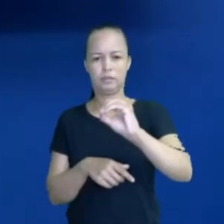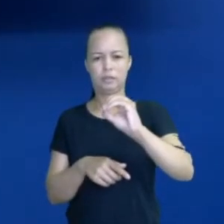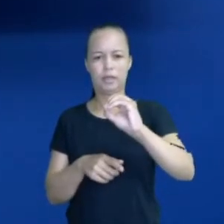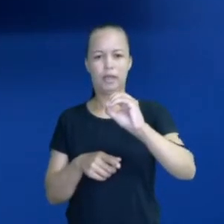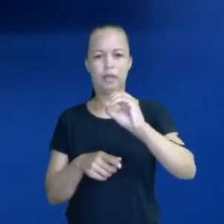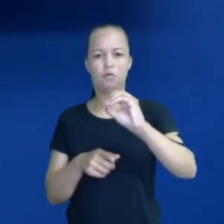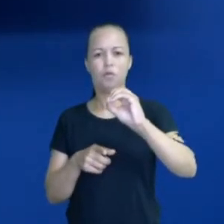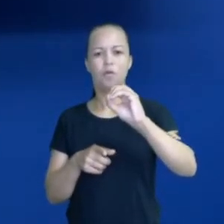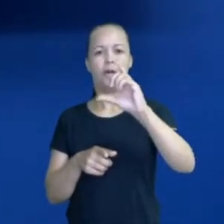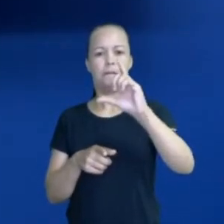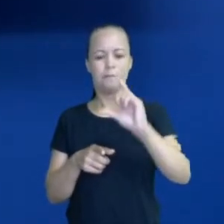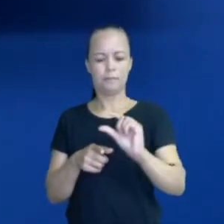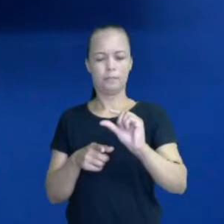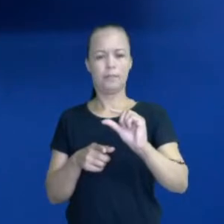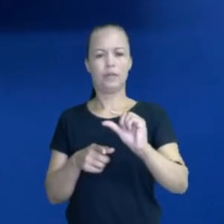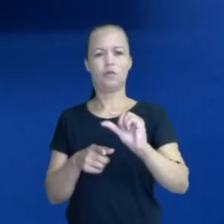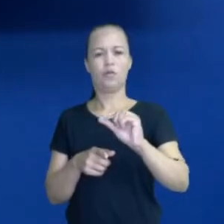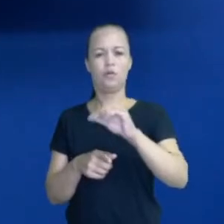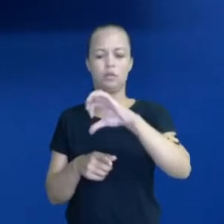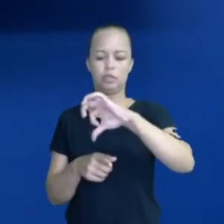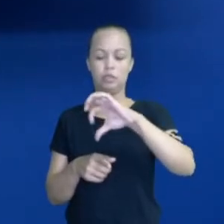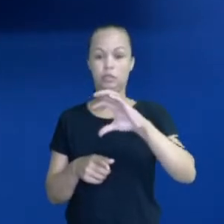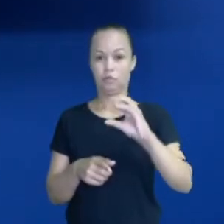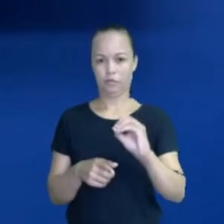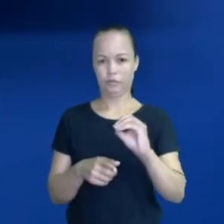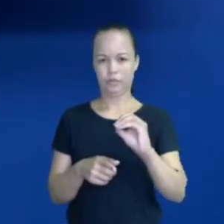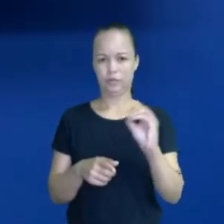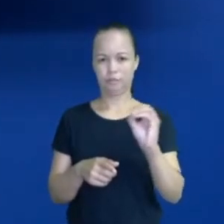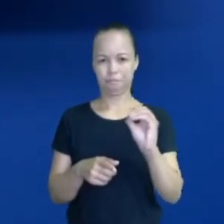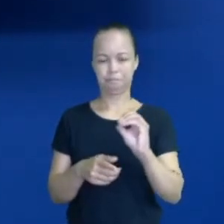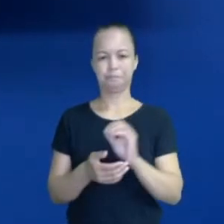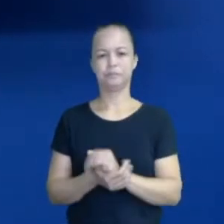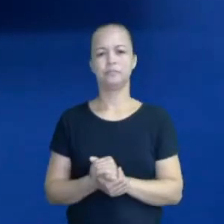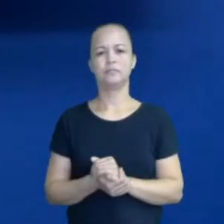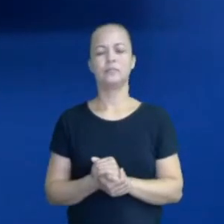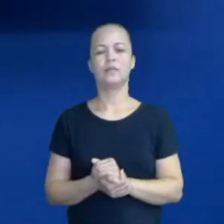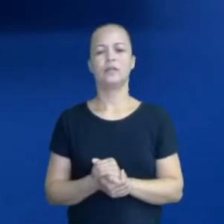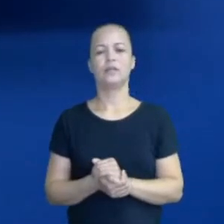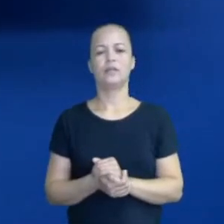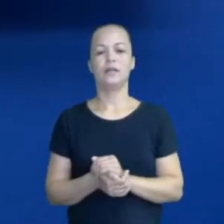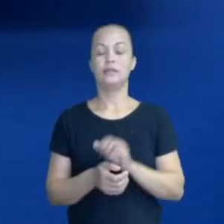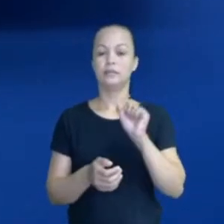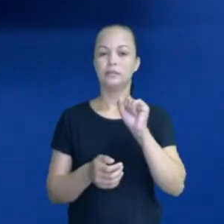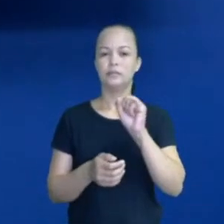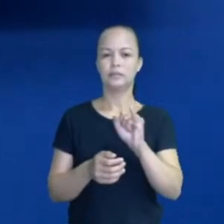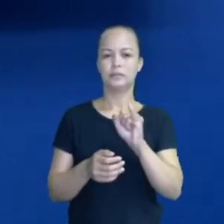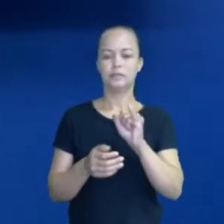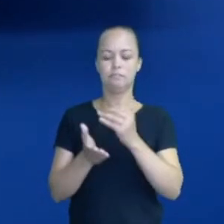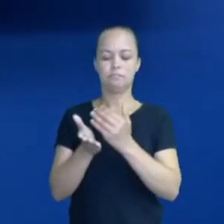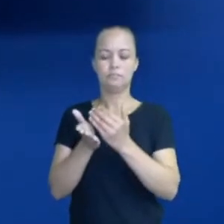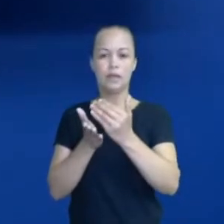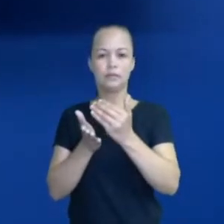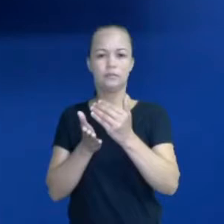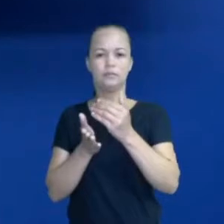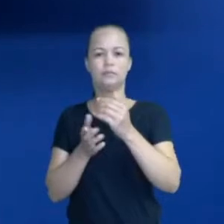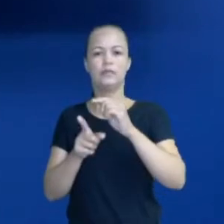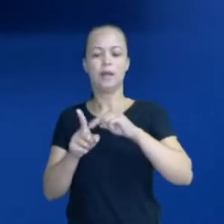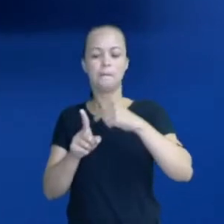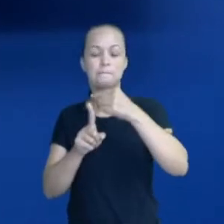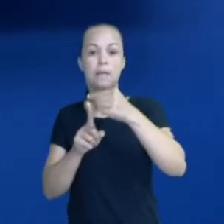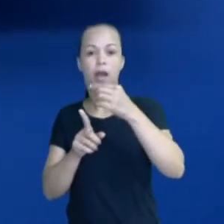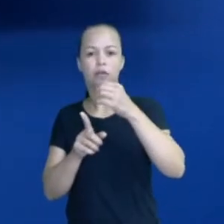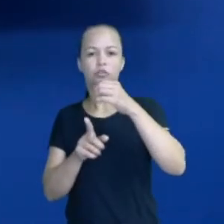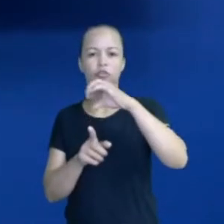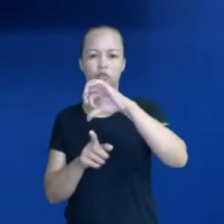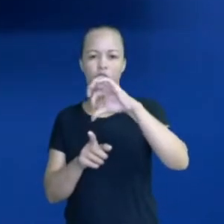90. Beleza? Então, aí eu tenho um ângulo agudo. Lembrando que, se passar de 90, ele deixa de ser agudo. Se eu puxar